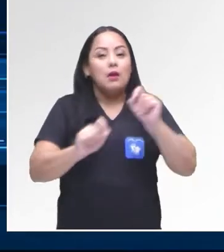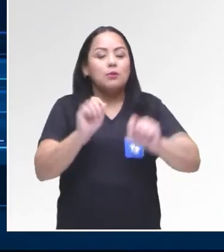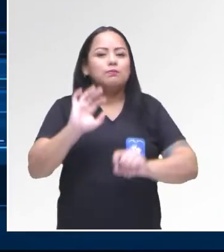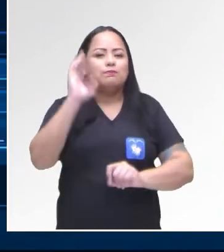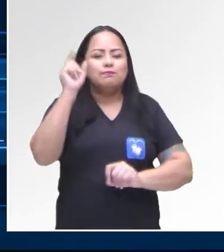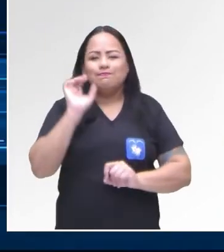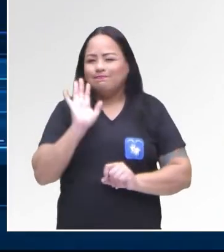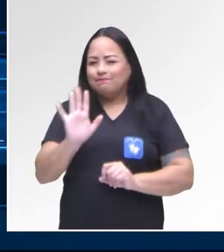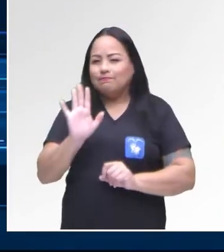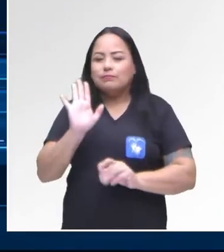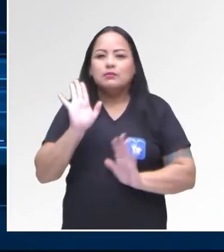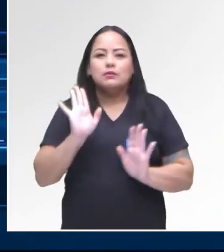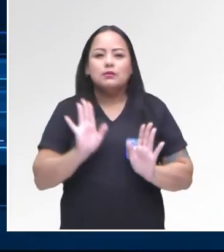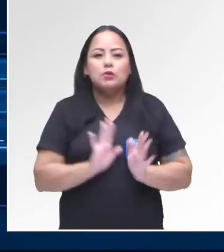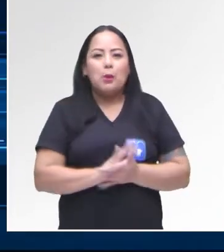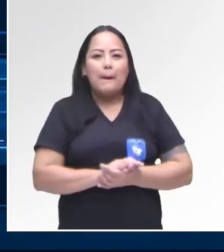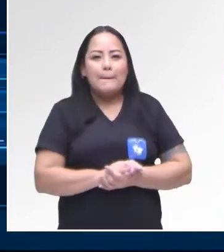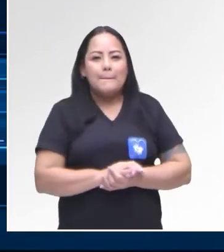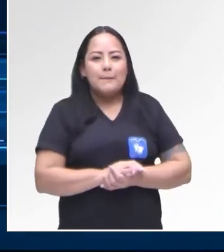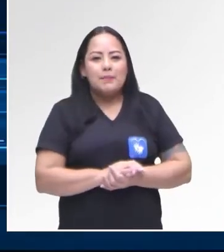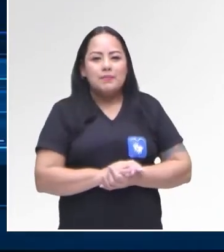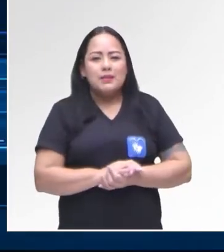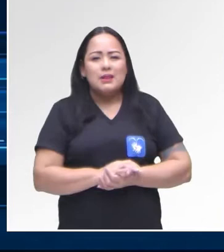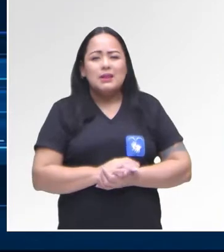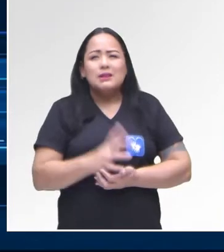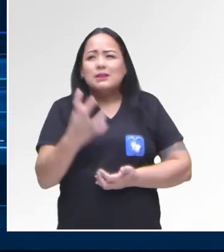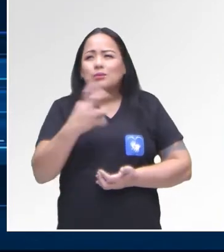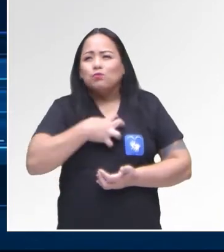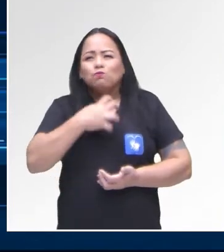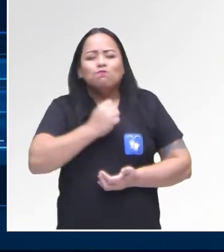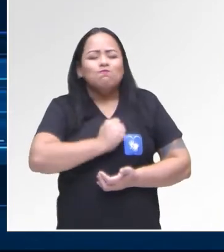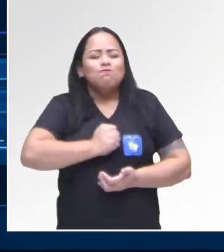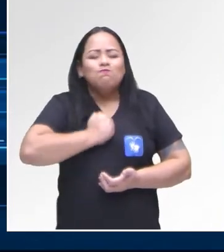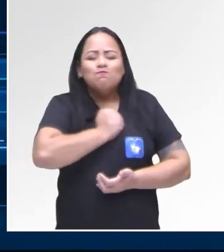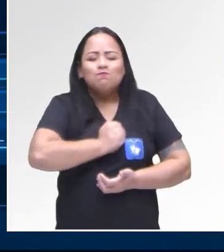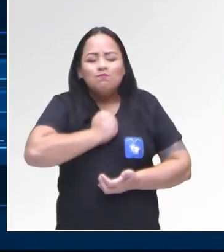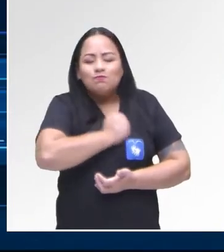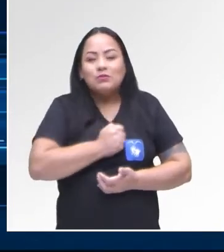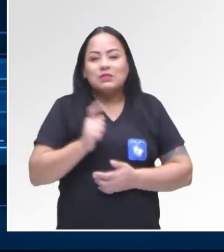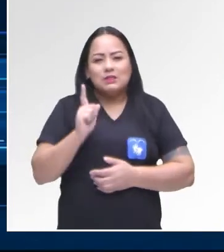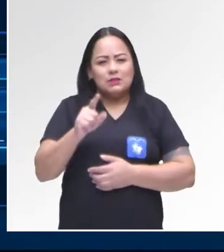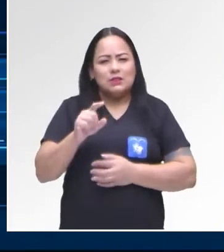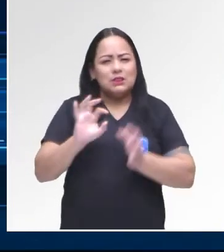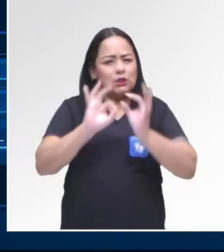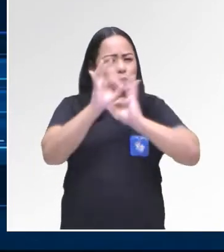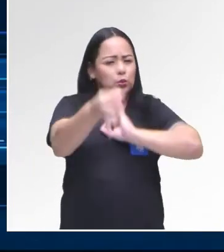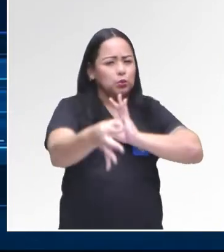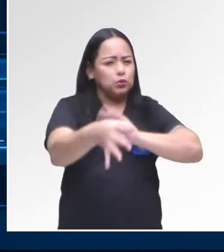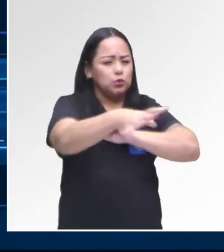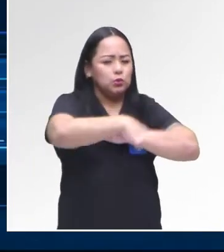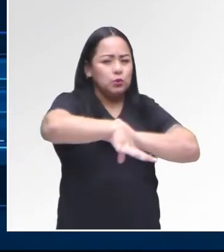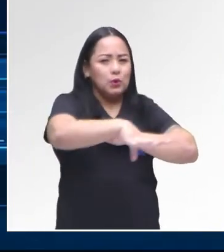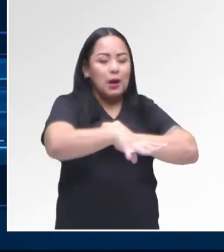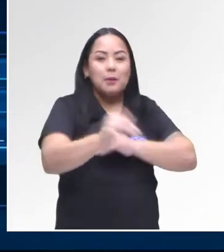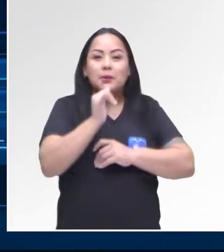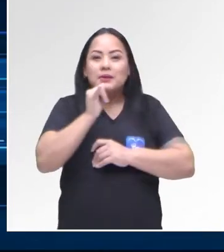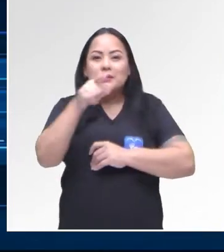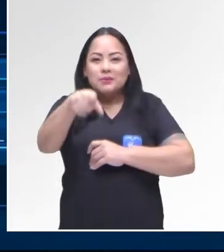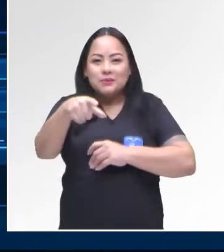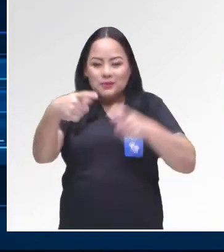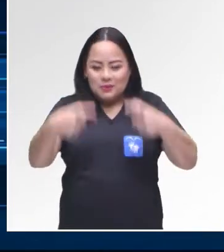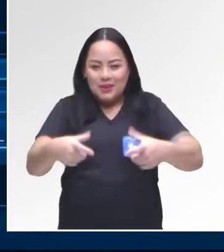olha. Dava saudade da terra, não é verdade? Você já ficou distante de um lugar, da sua cidade, da